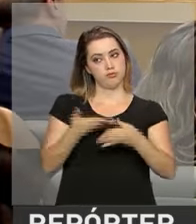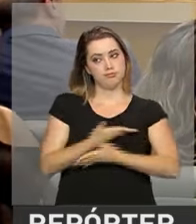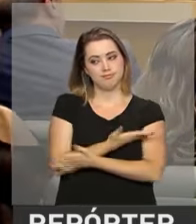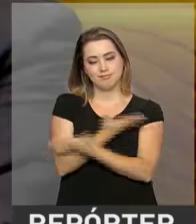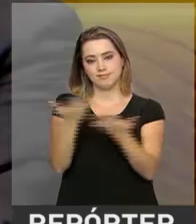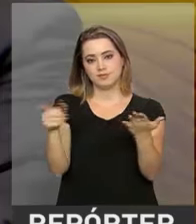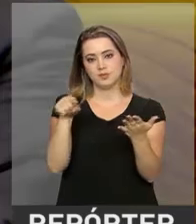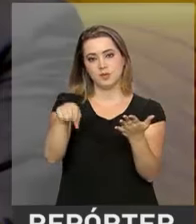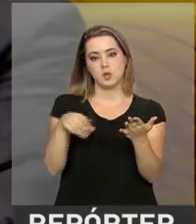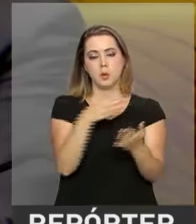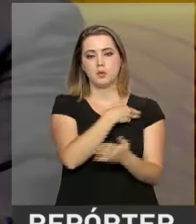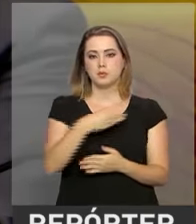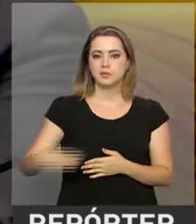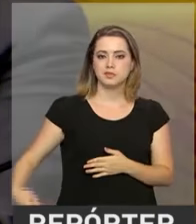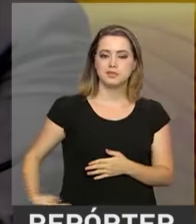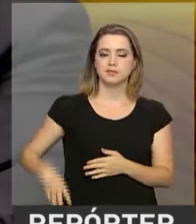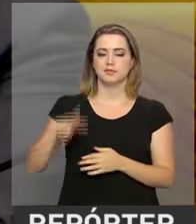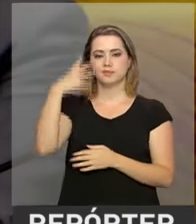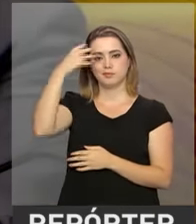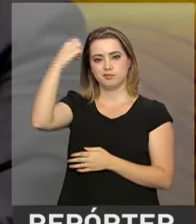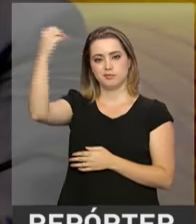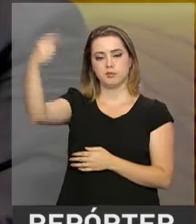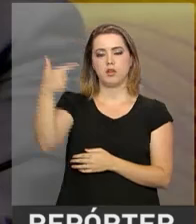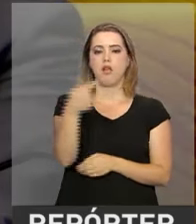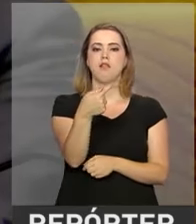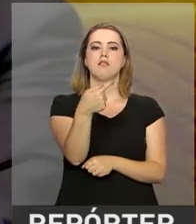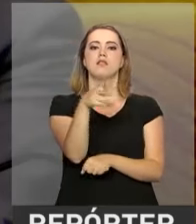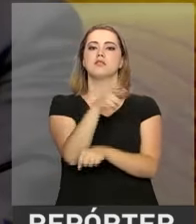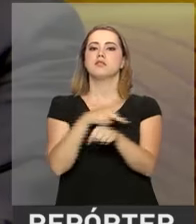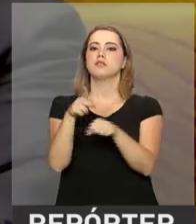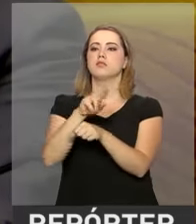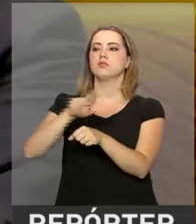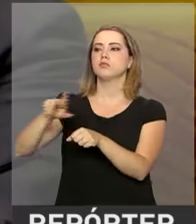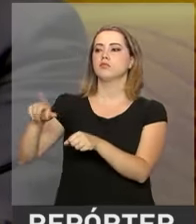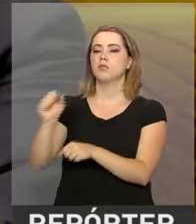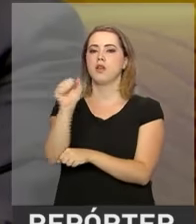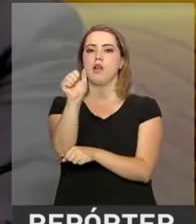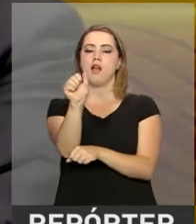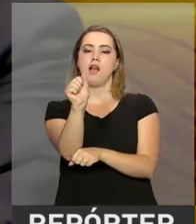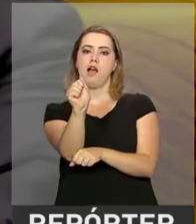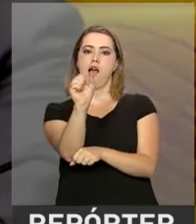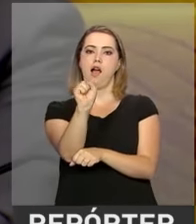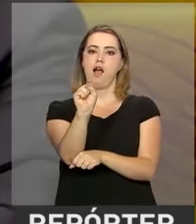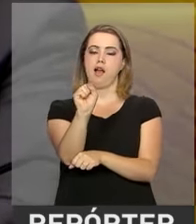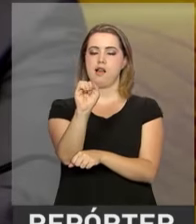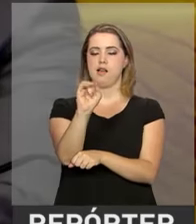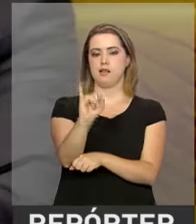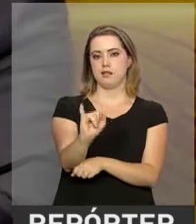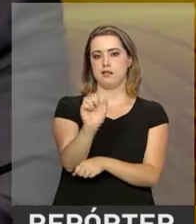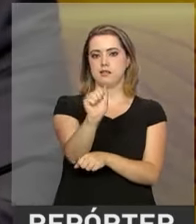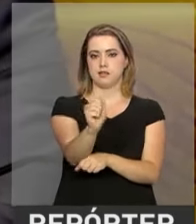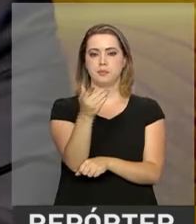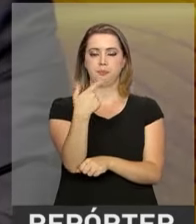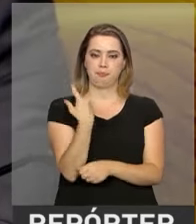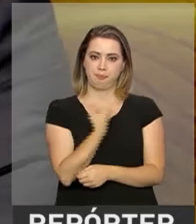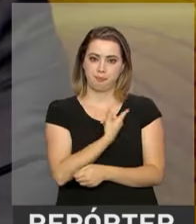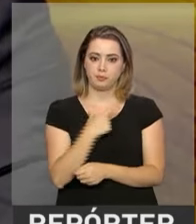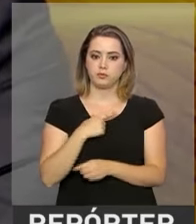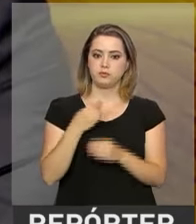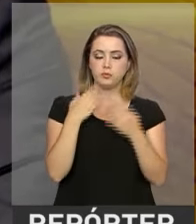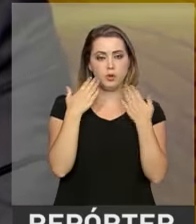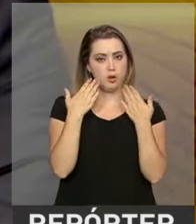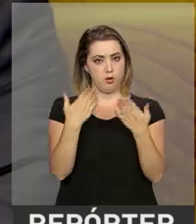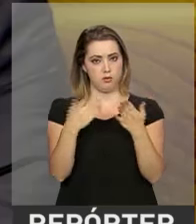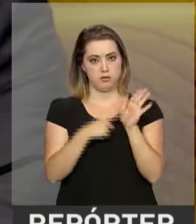blairo Mag em viagem a sete países asiáticos nós temos mostrado que o Brasil tem um ativo muito grande um